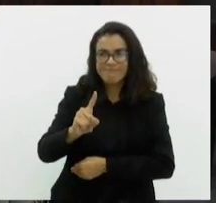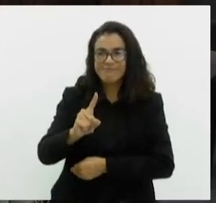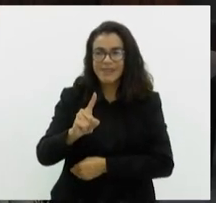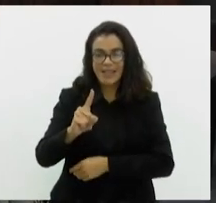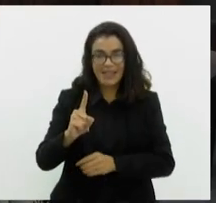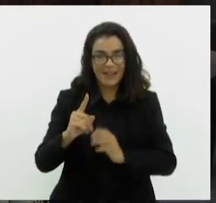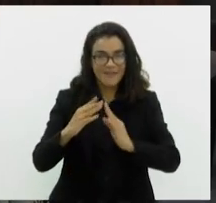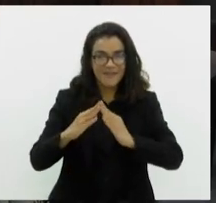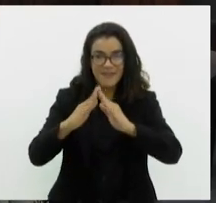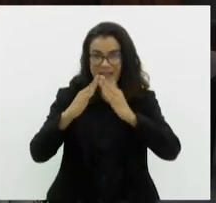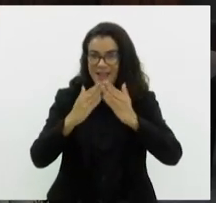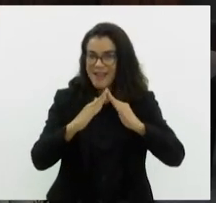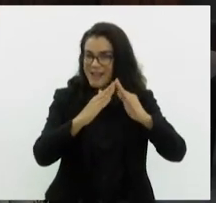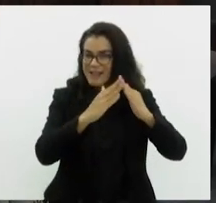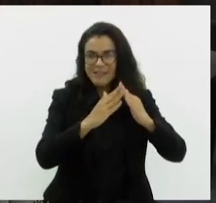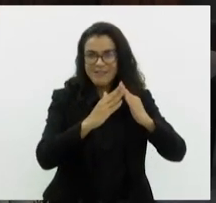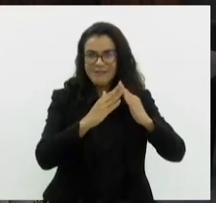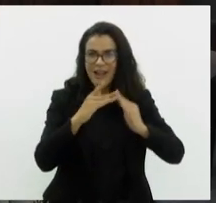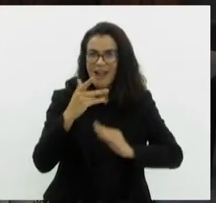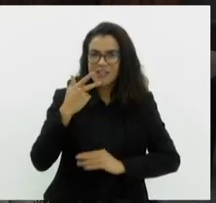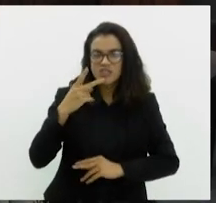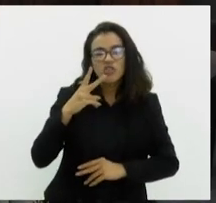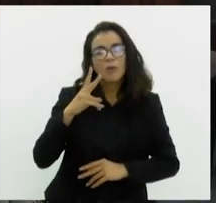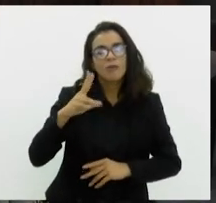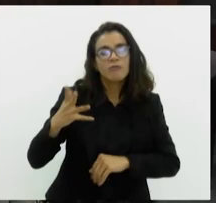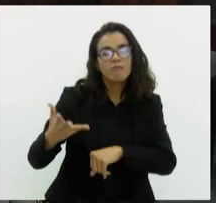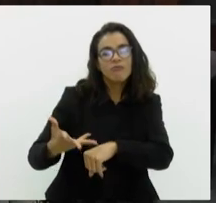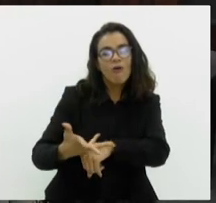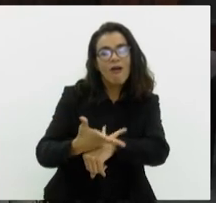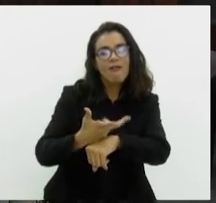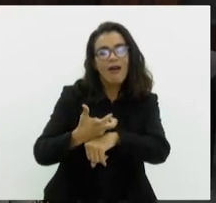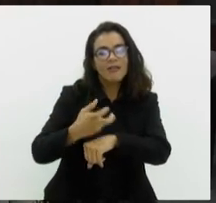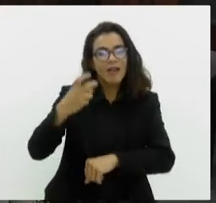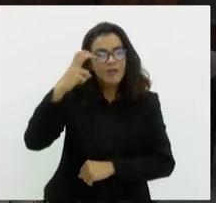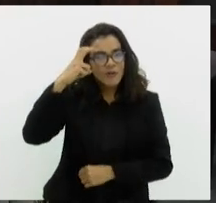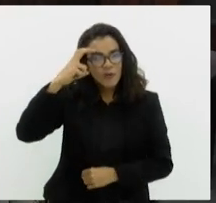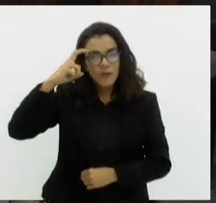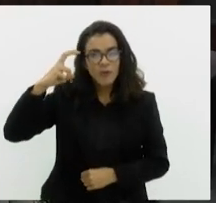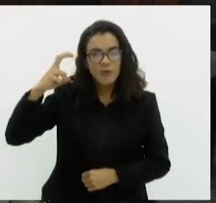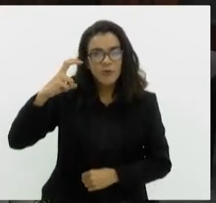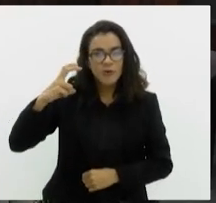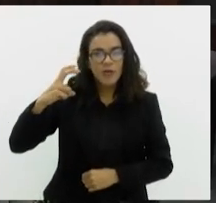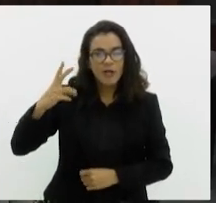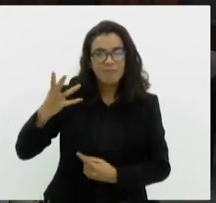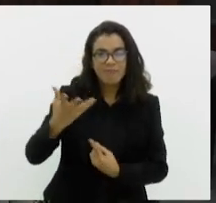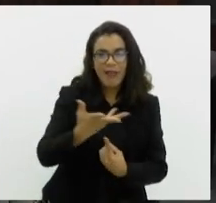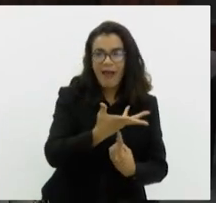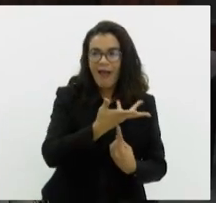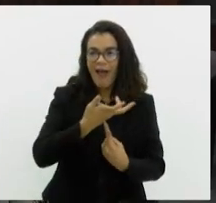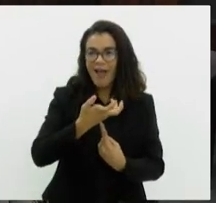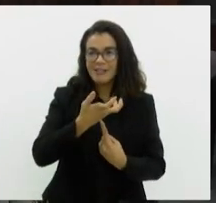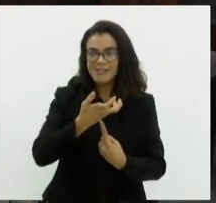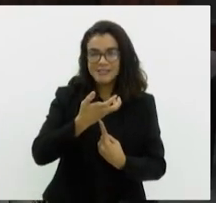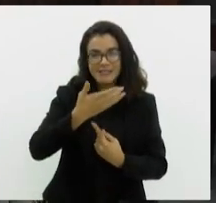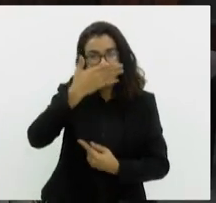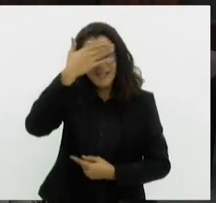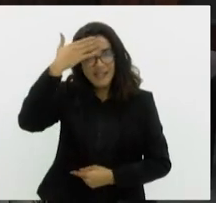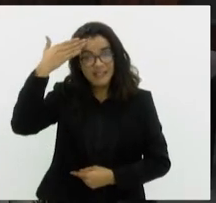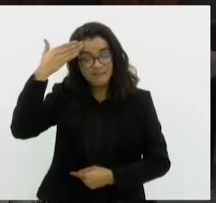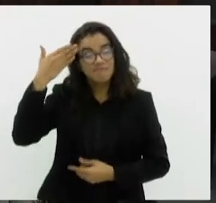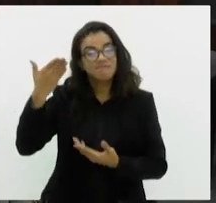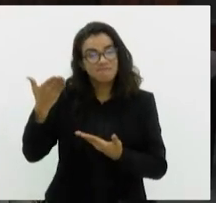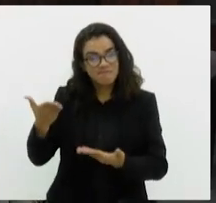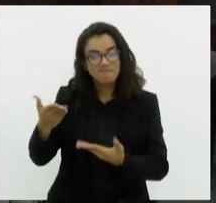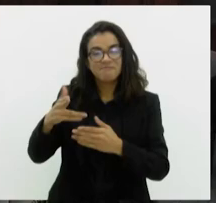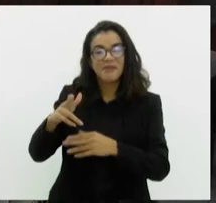de uma favela e periferia e não fale da sua potência, da sua cultura, da sua arte, do seu lazer. Então, Flávia Oliveira